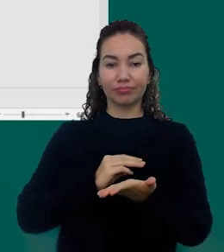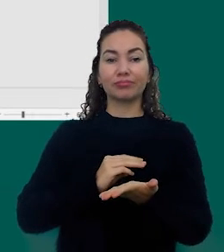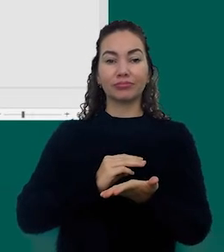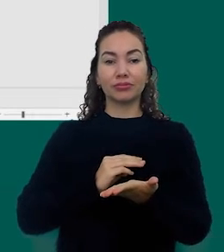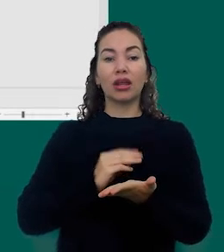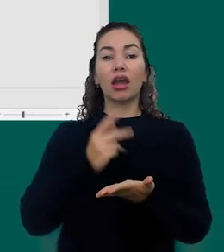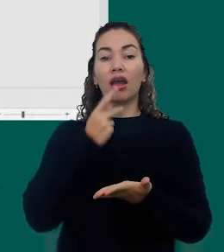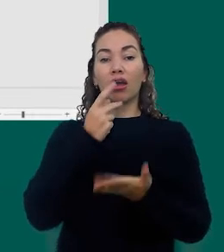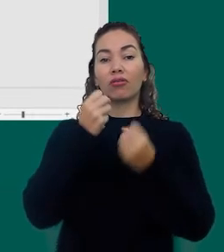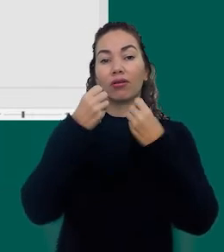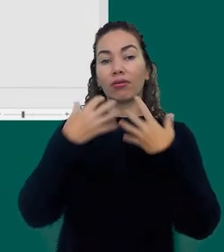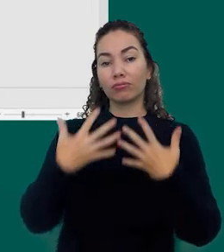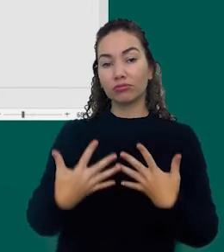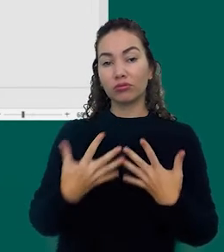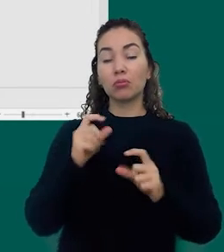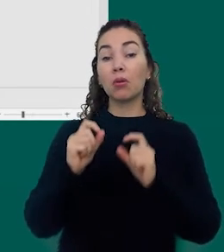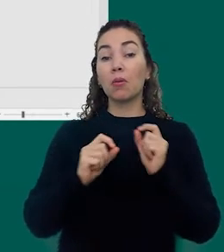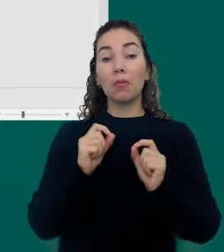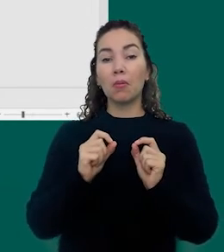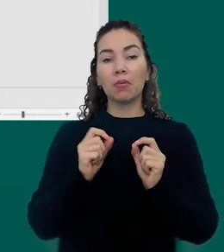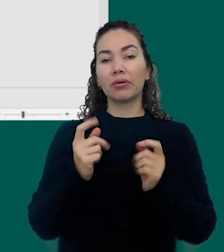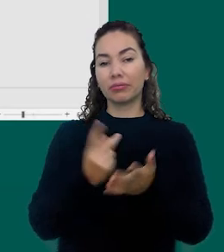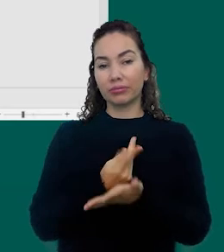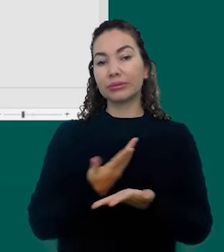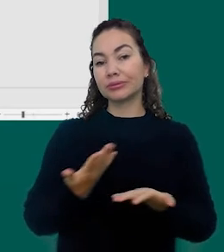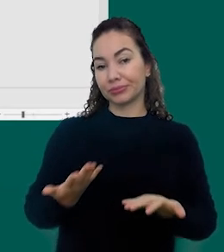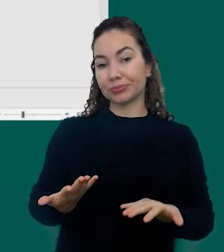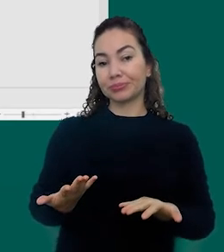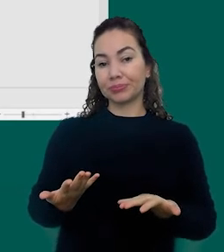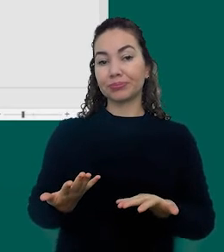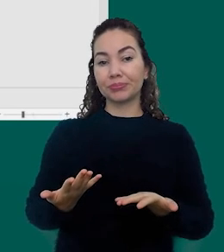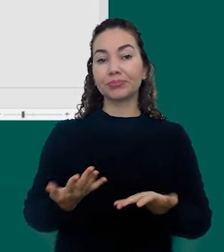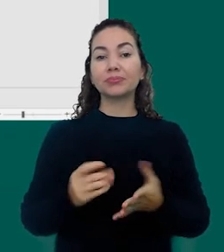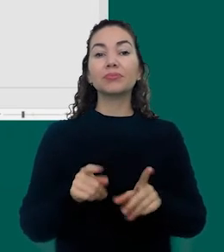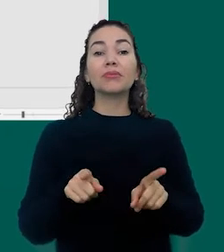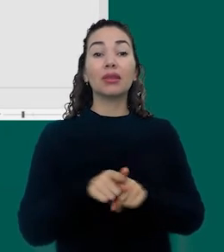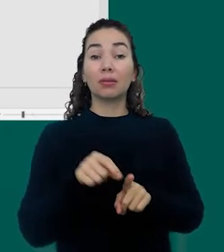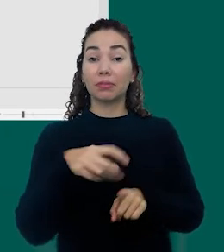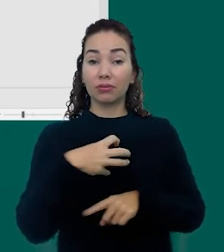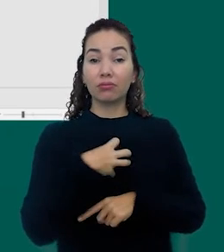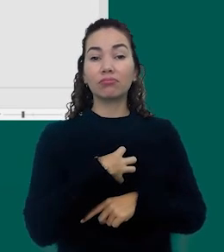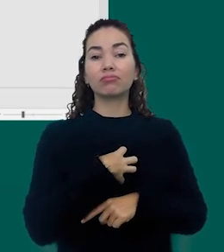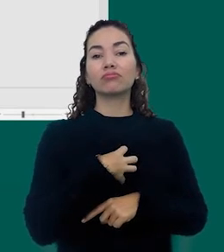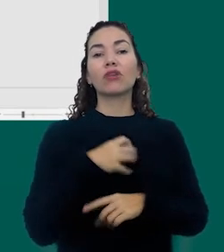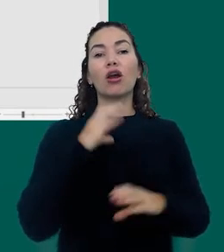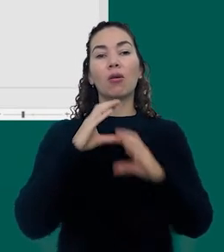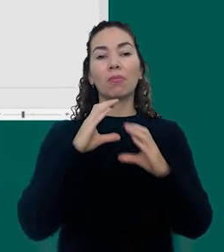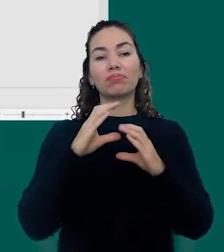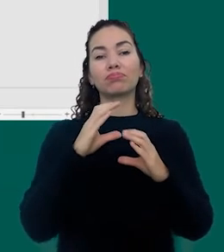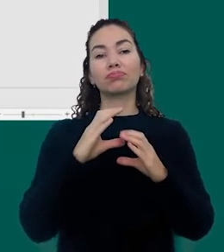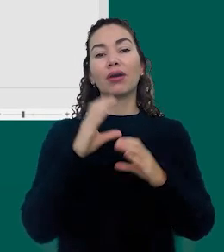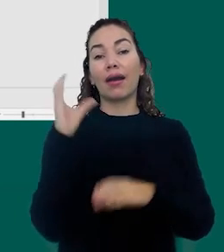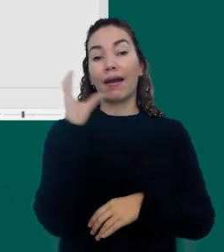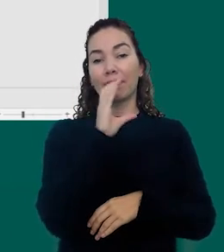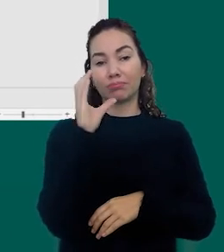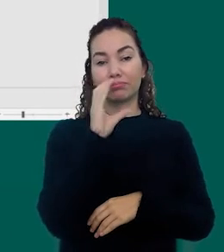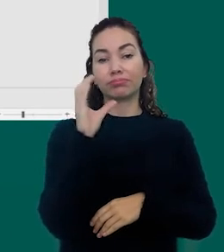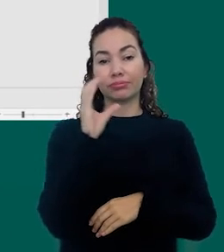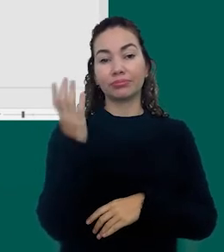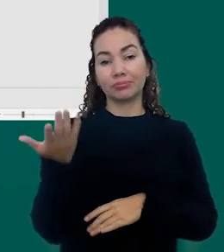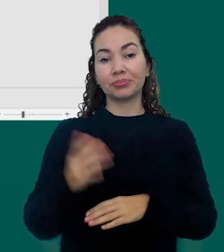nos fazer então a informação do que realmente está acontecendo e desta forma a comunicação fica mais